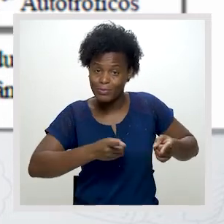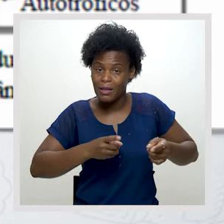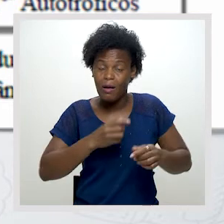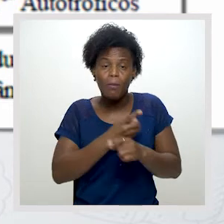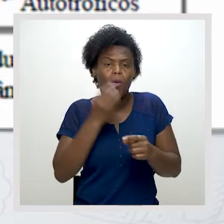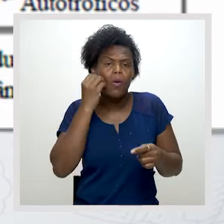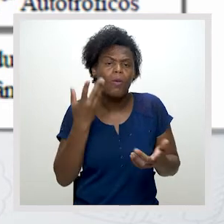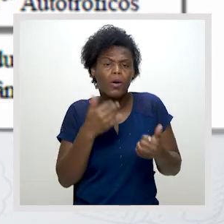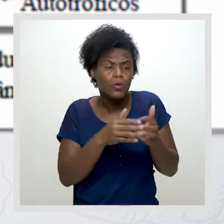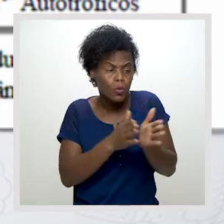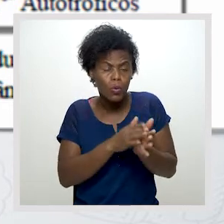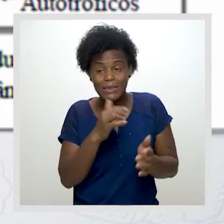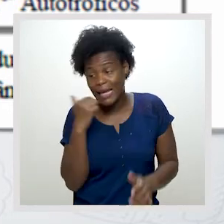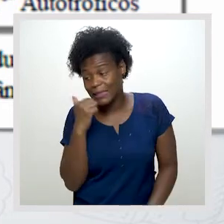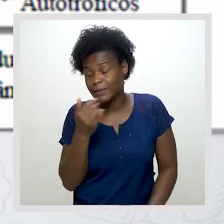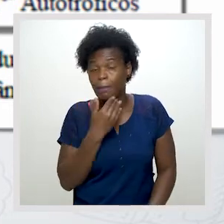Todos dependiam